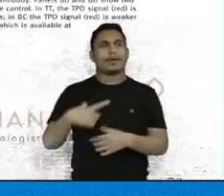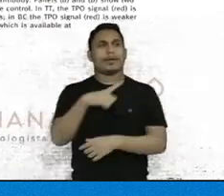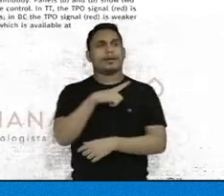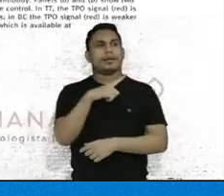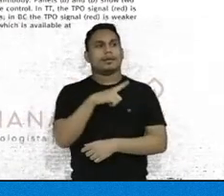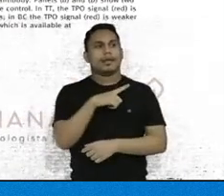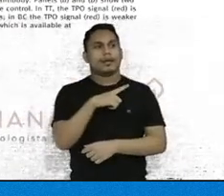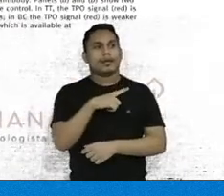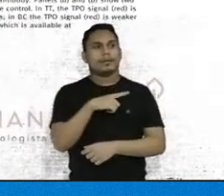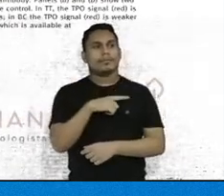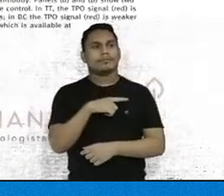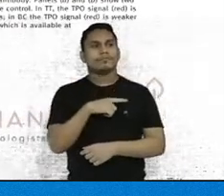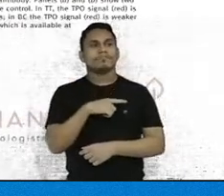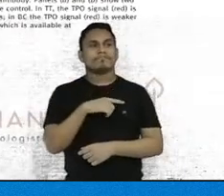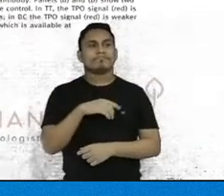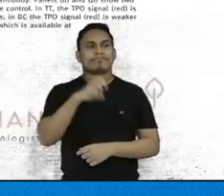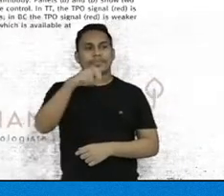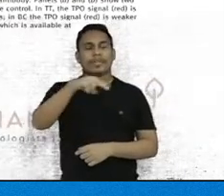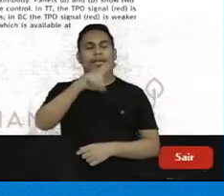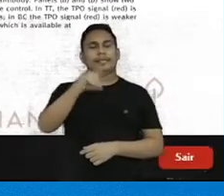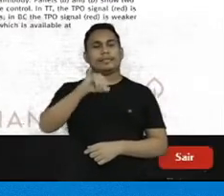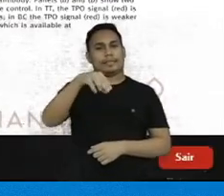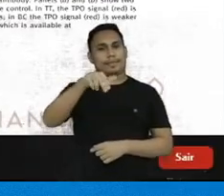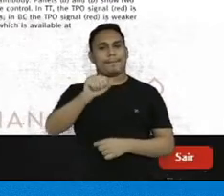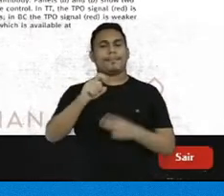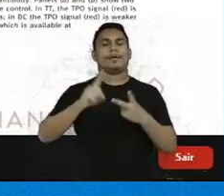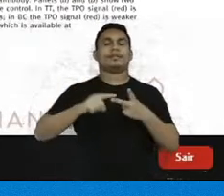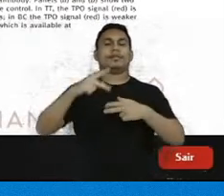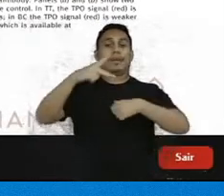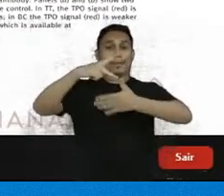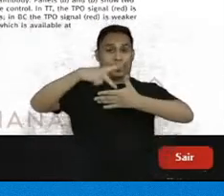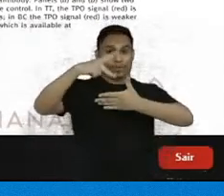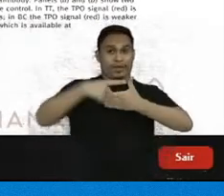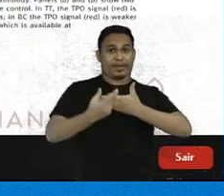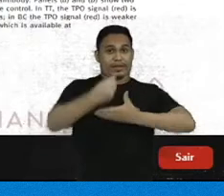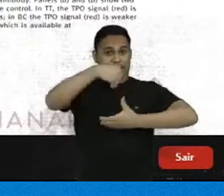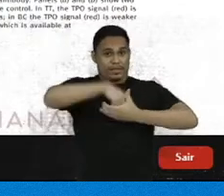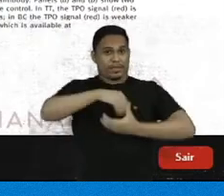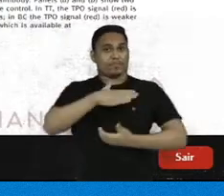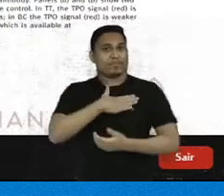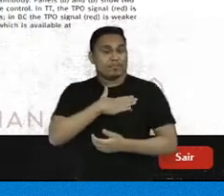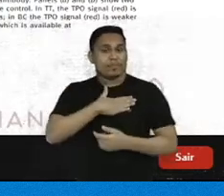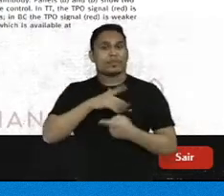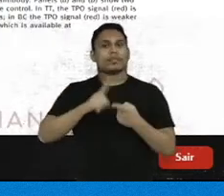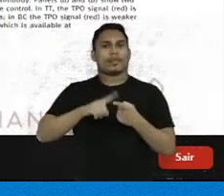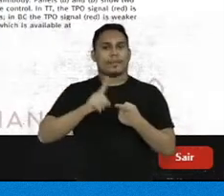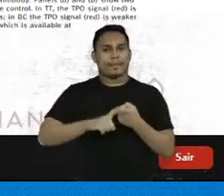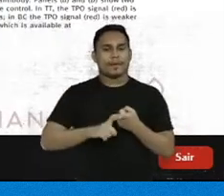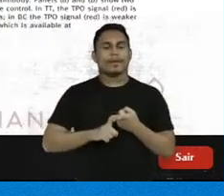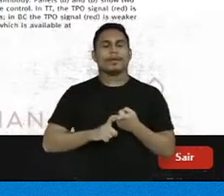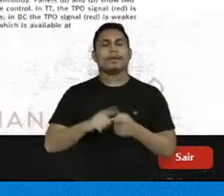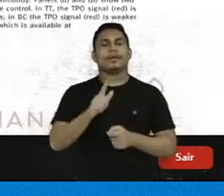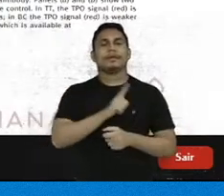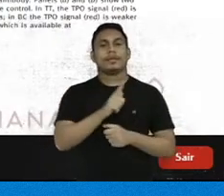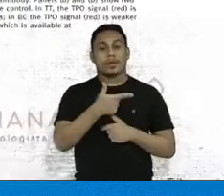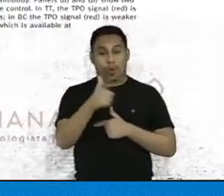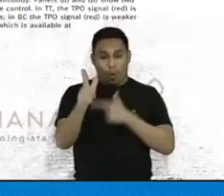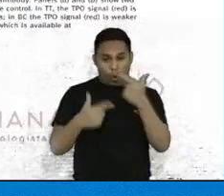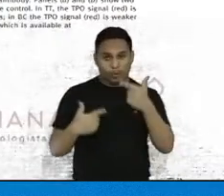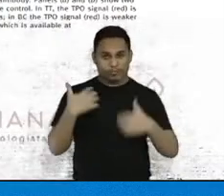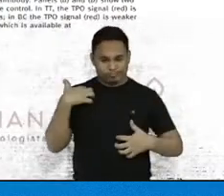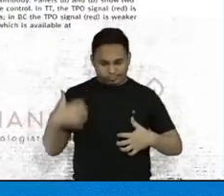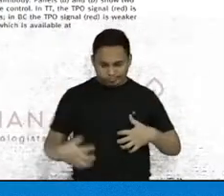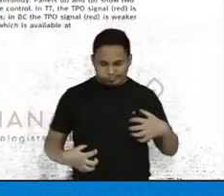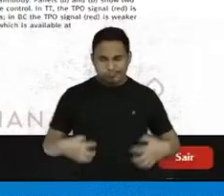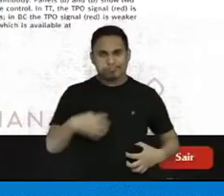proteínas daquela tireoperoxidase em tecido mamário, mas também em outros tecidos no nosso corpo, tá? Existem pelo menos 8 tipos